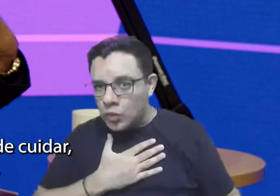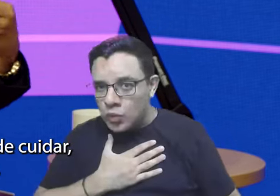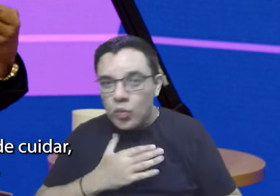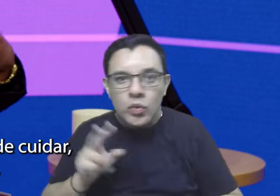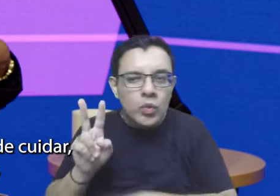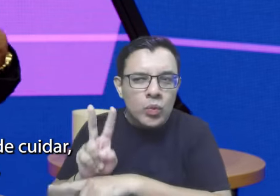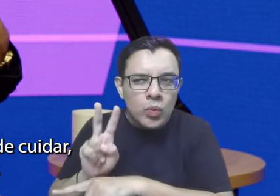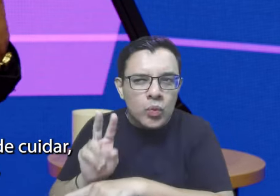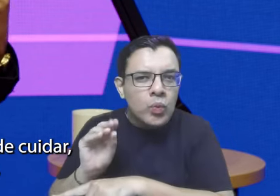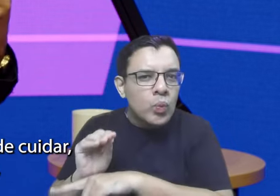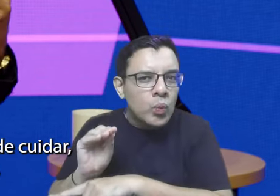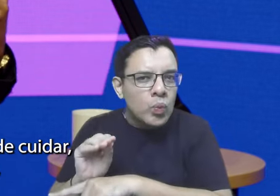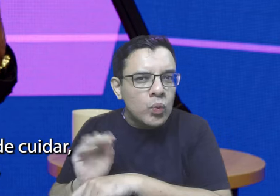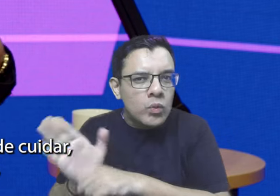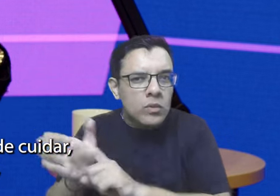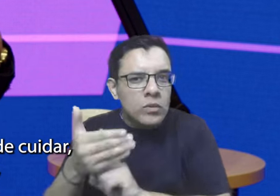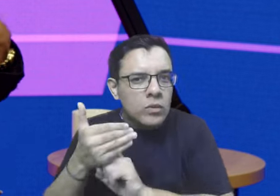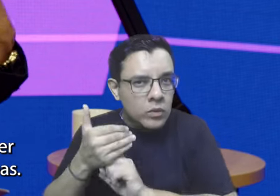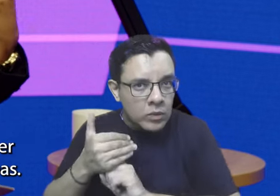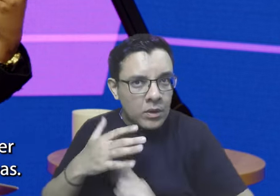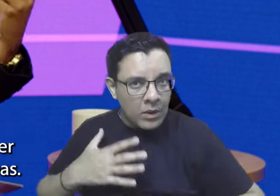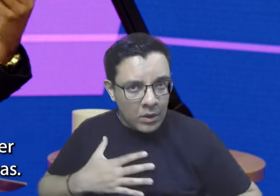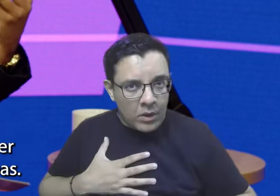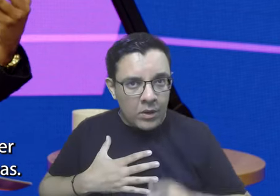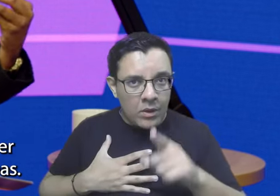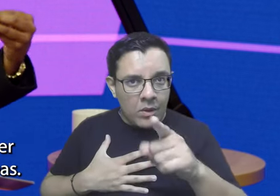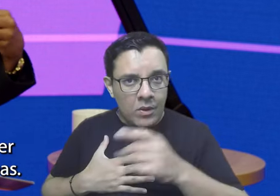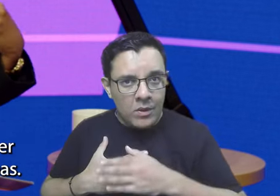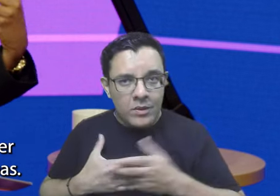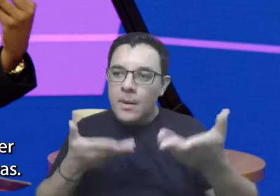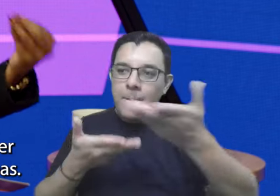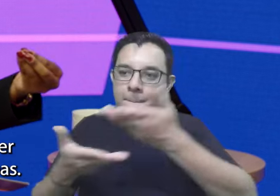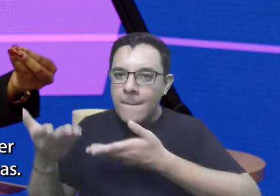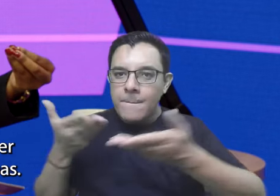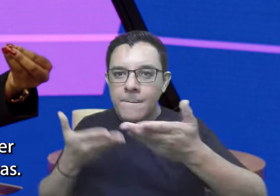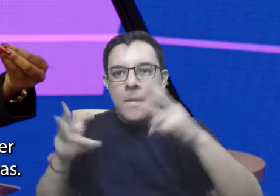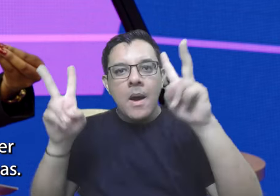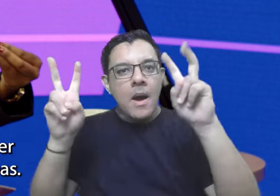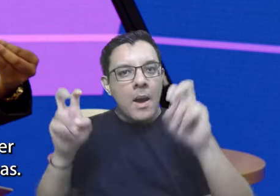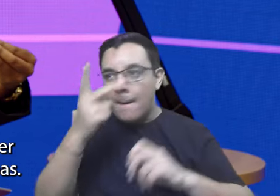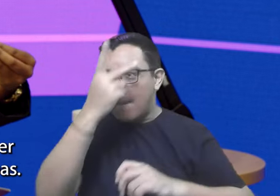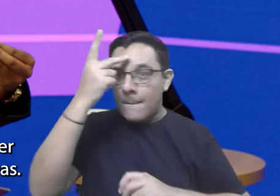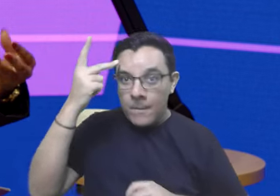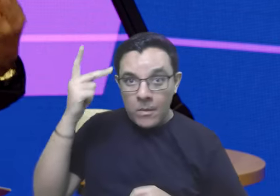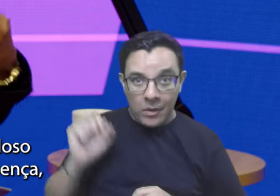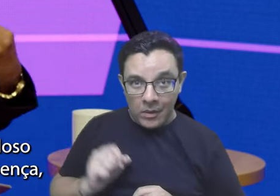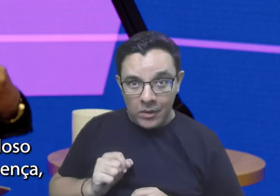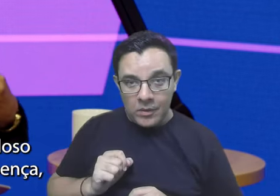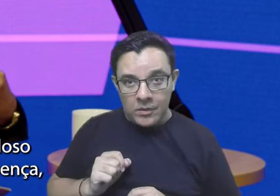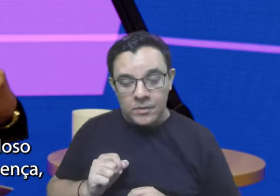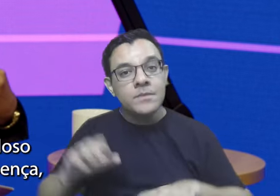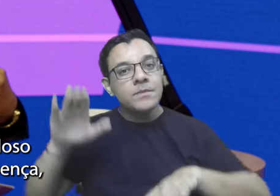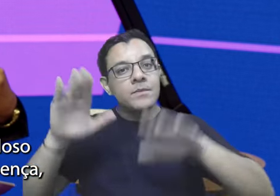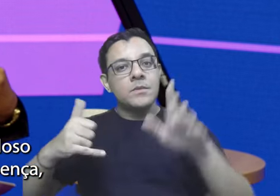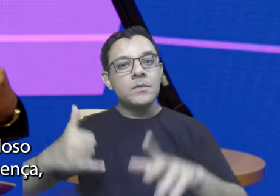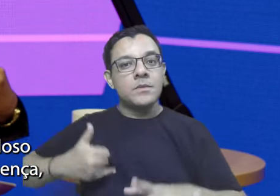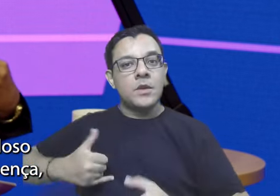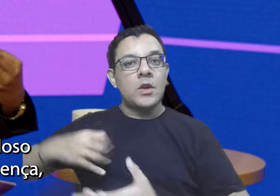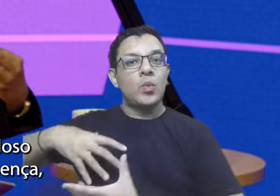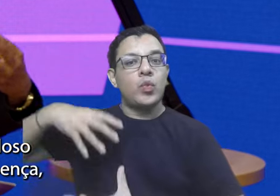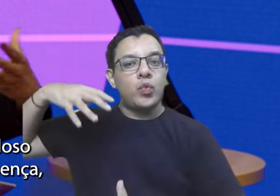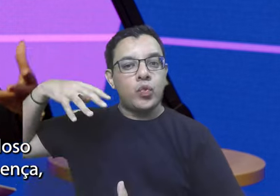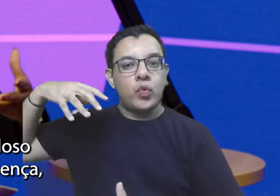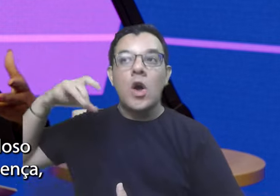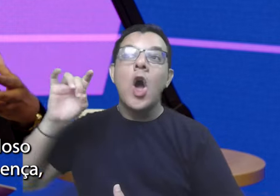gosta de cuidar se você gosta de acolher se você gosta né de se envolver no Cuidado de outras pessoas Nem sempre o cuidado do Idoso